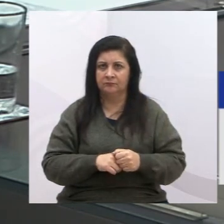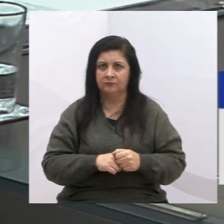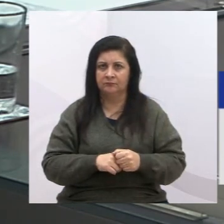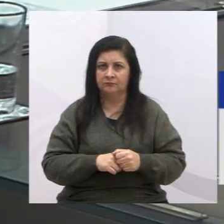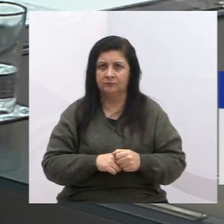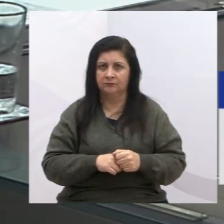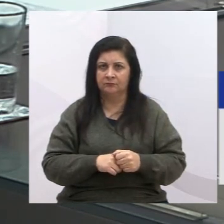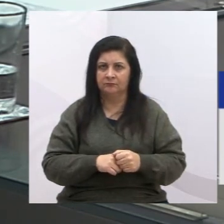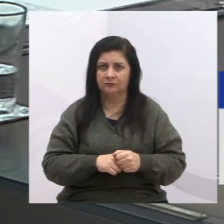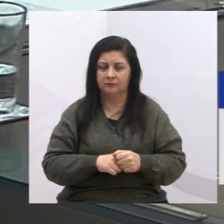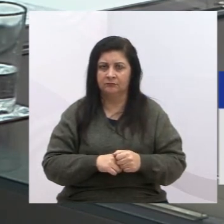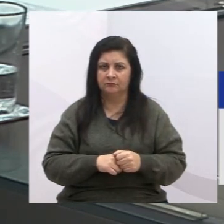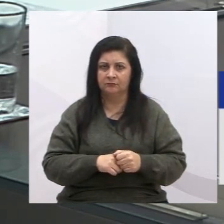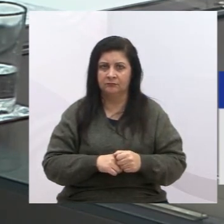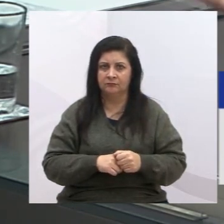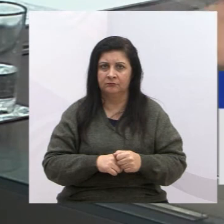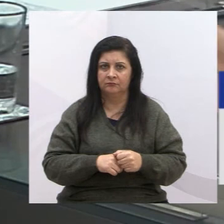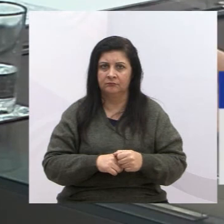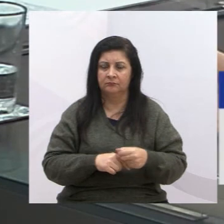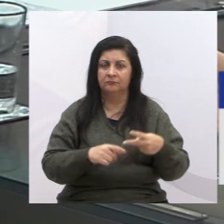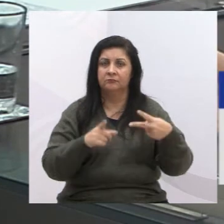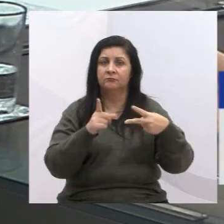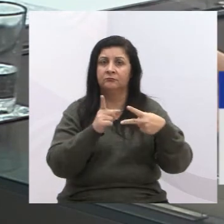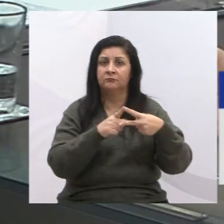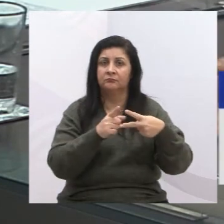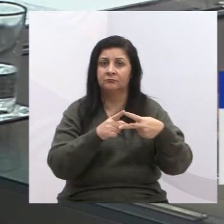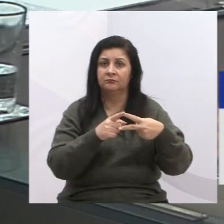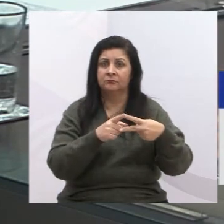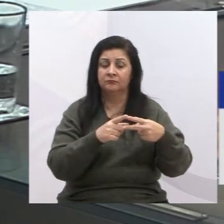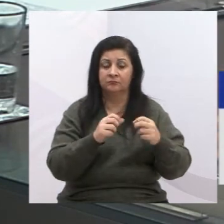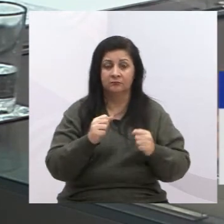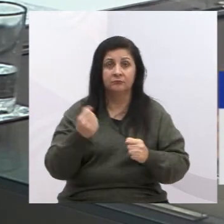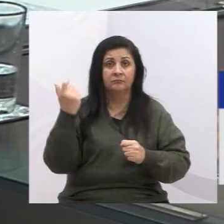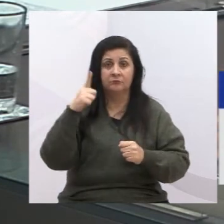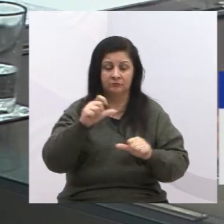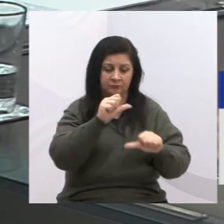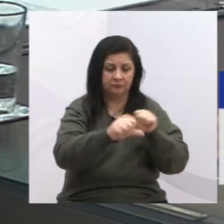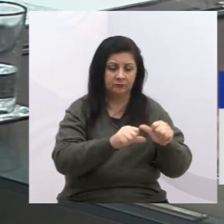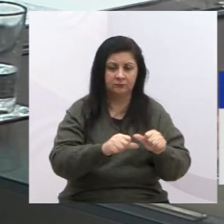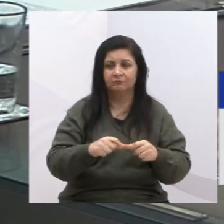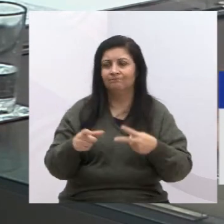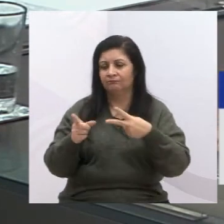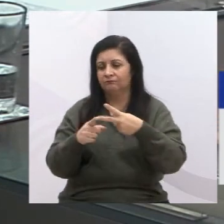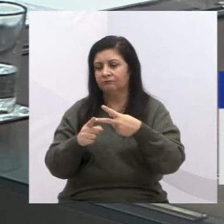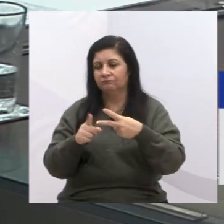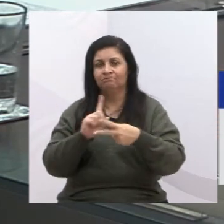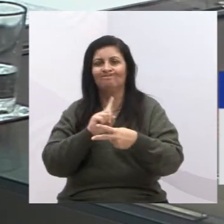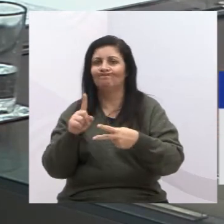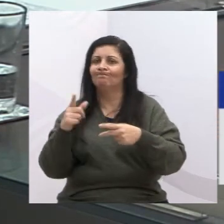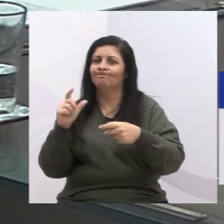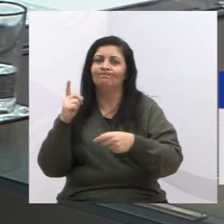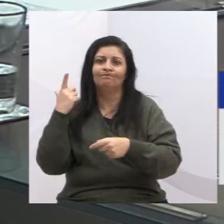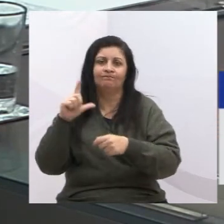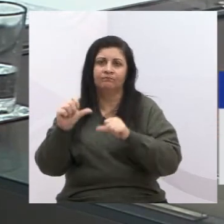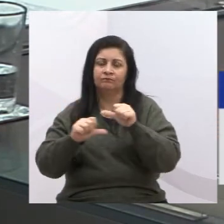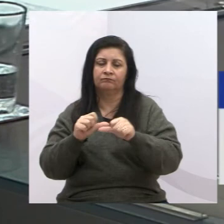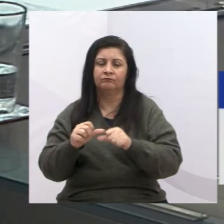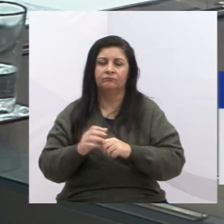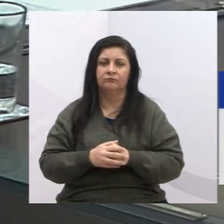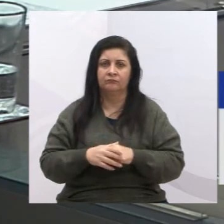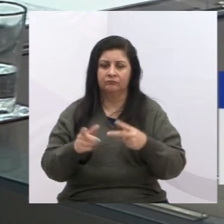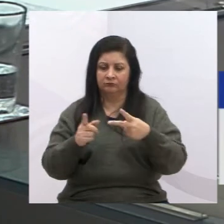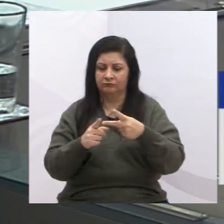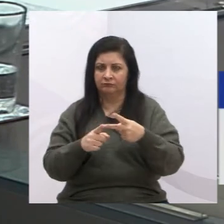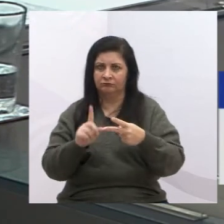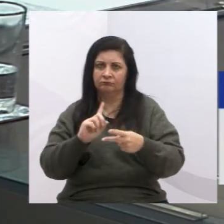Em termos de qualidade de vida. Fatores modificáveis e os fatores não modificáveis. Quando a gente fala em fator não modificável, a gente